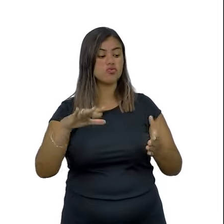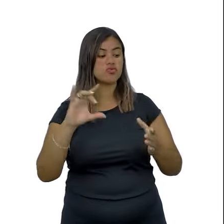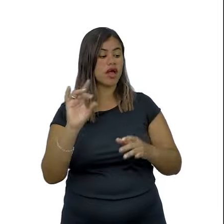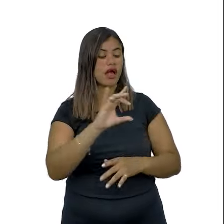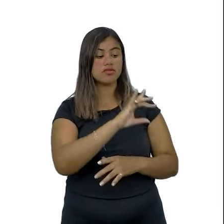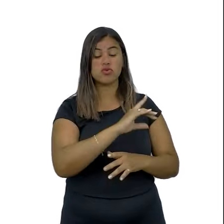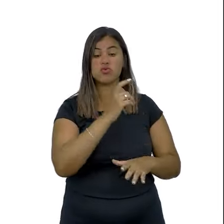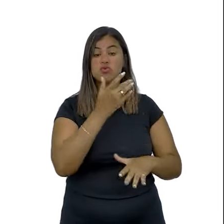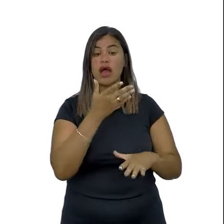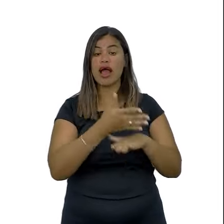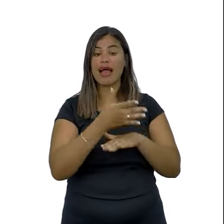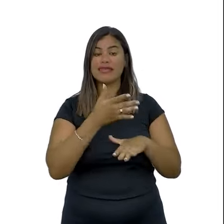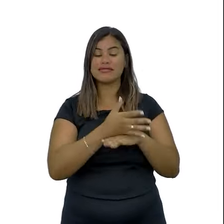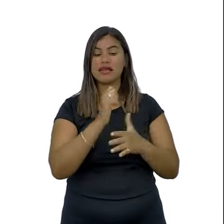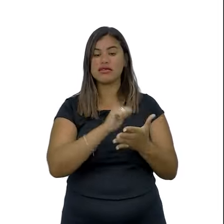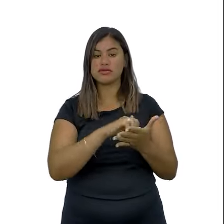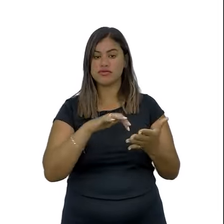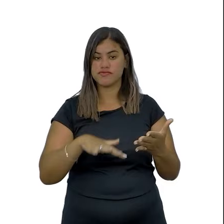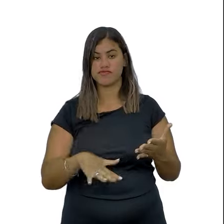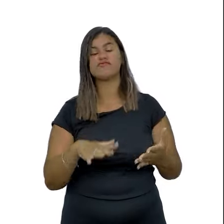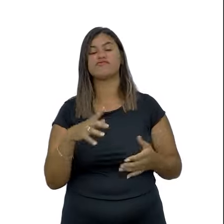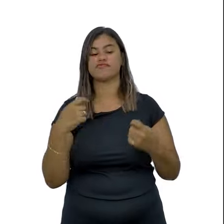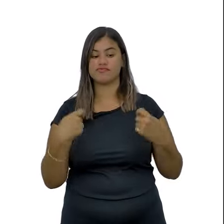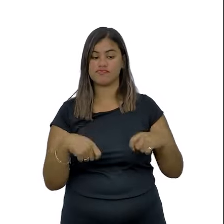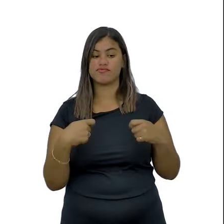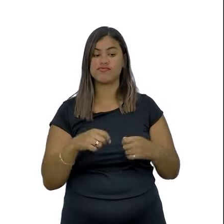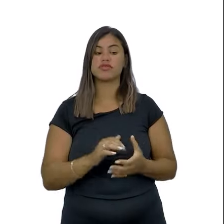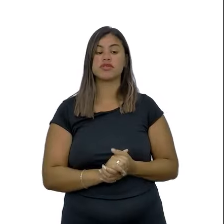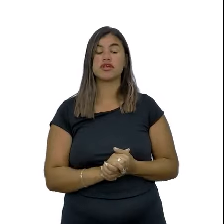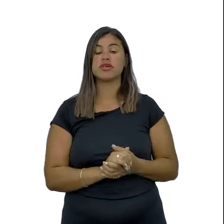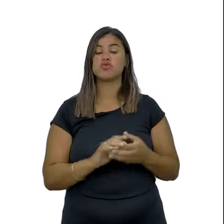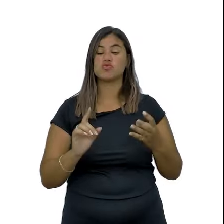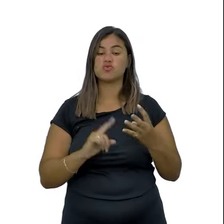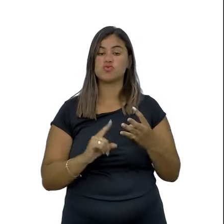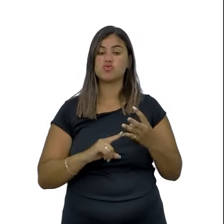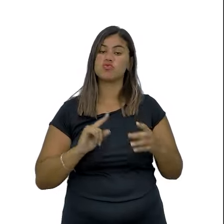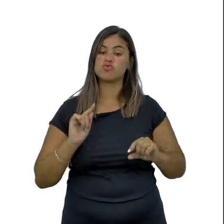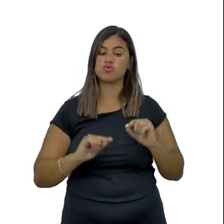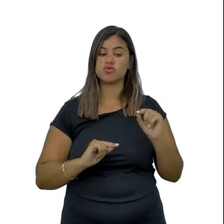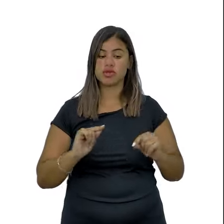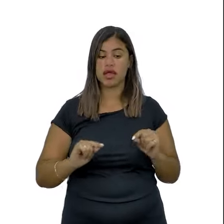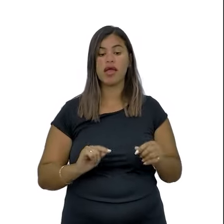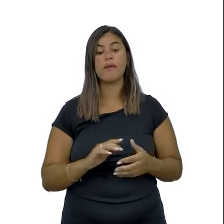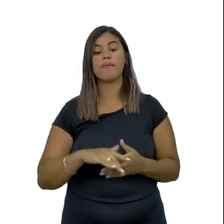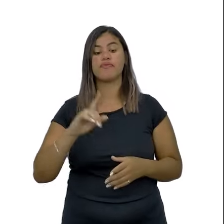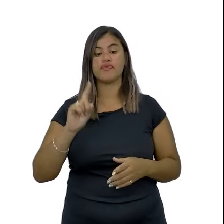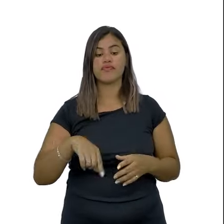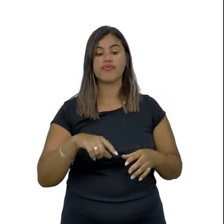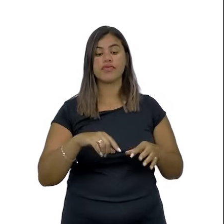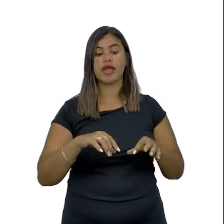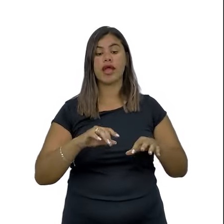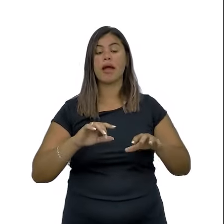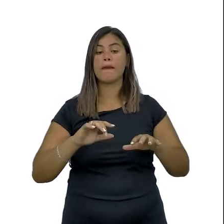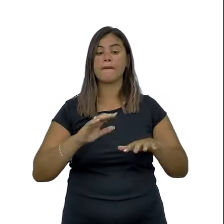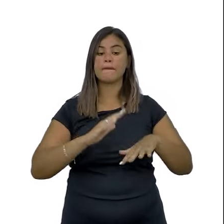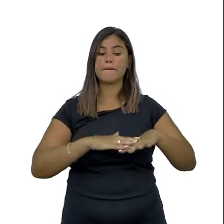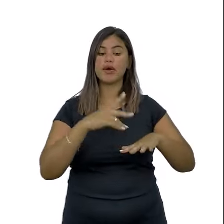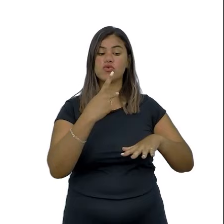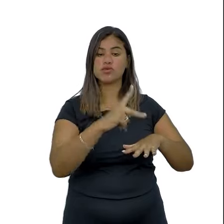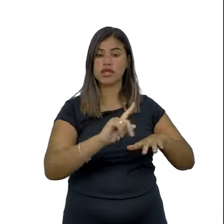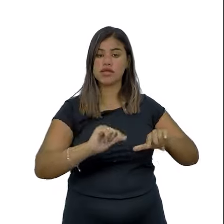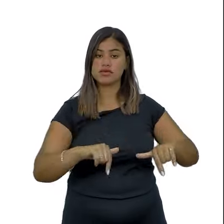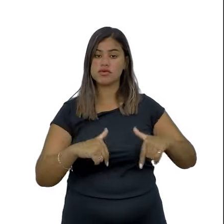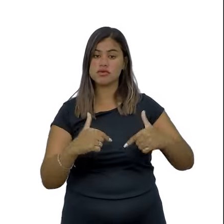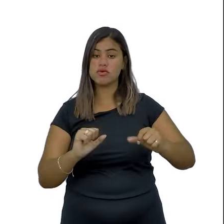atividades proporcionadas. E um outro aspecto é a forma de participação e o engajamento